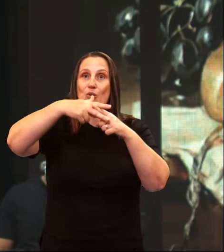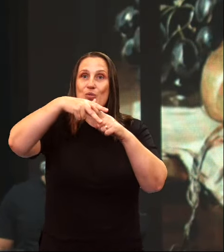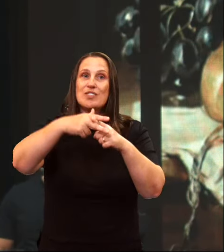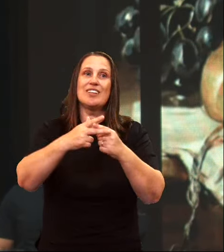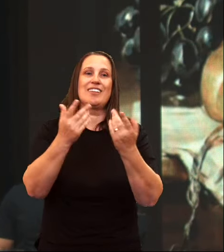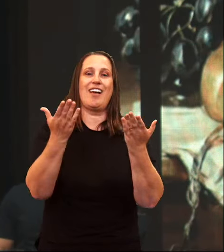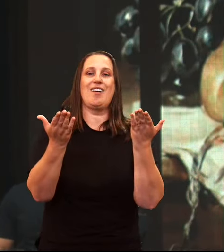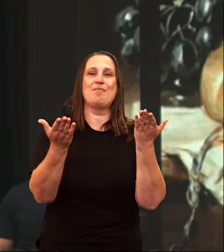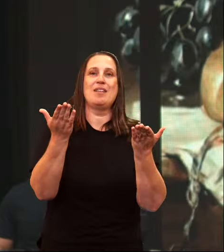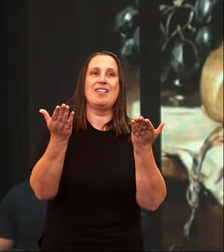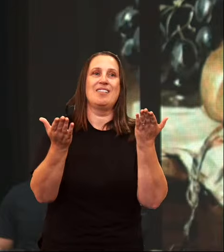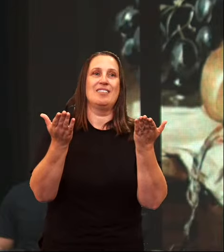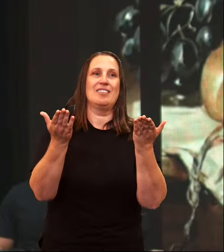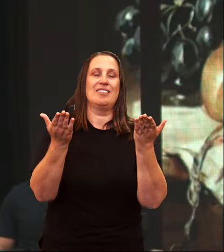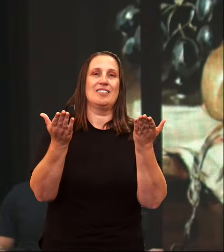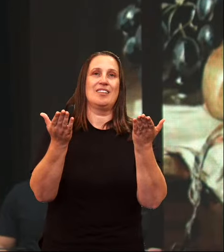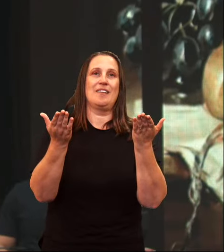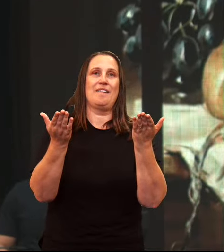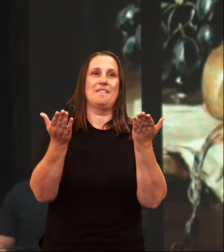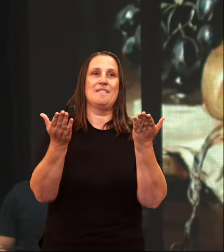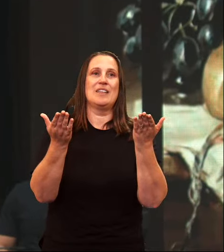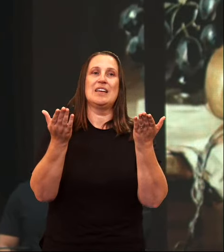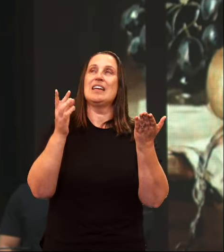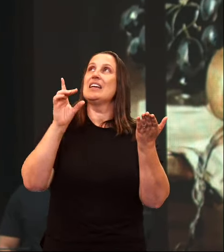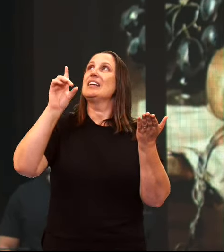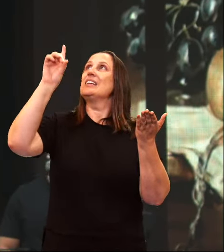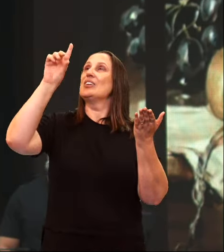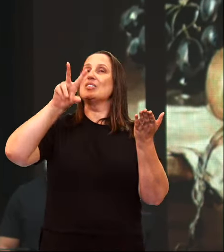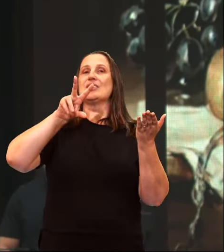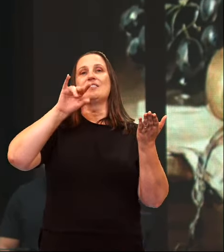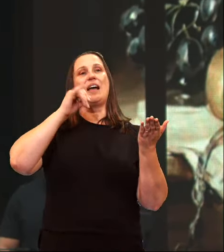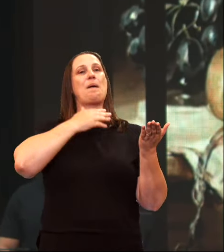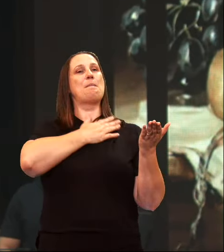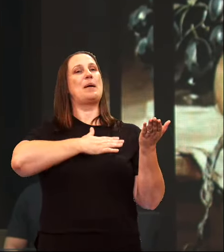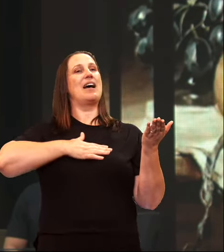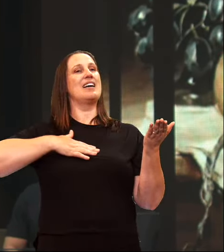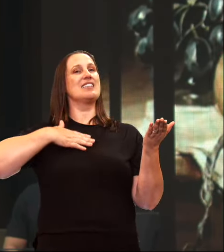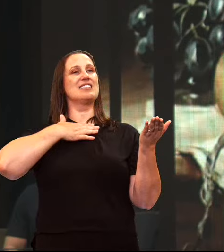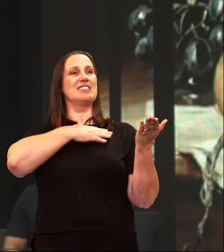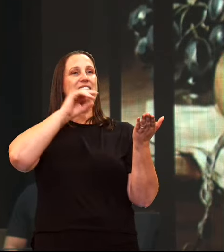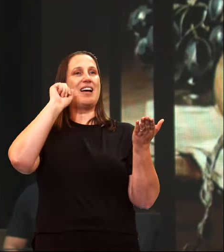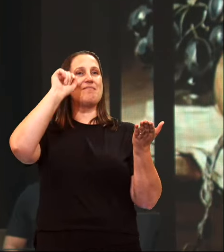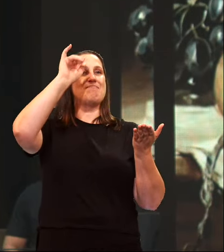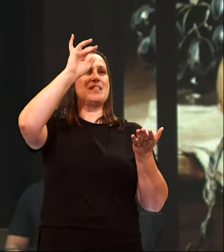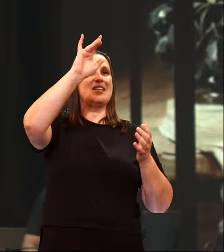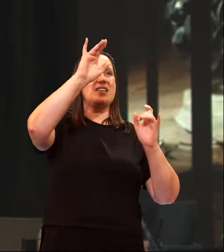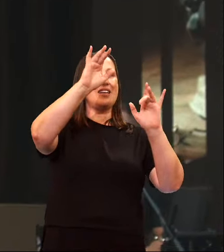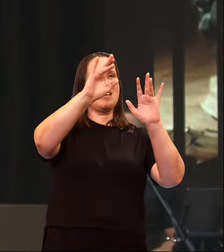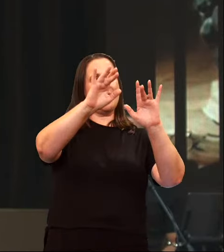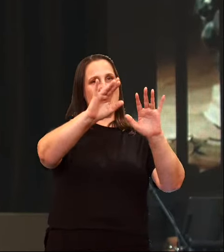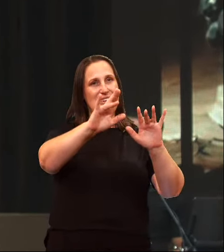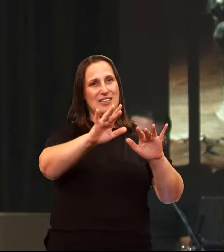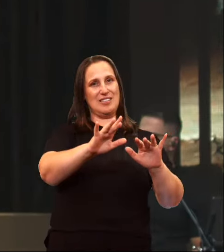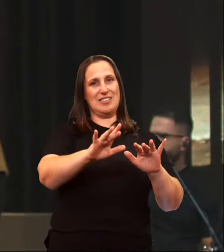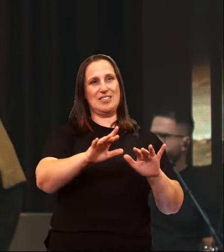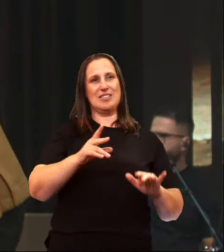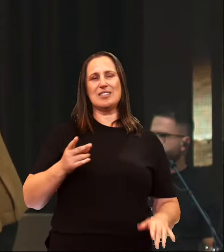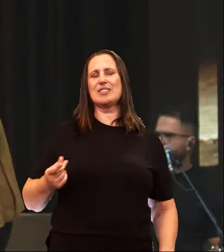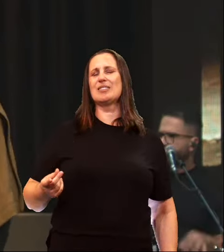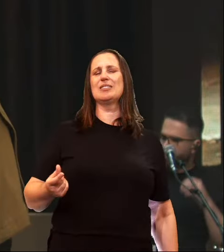e Deus vai ter prazer em derramar bênçãos e